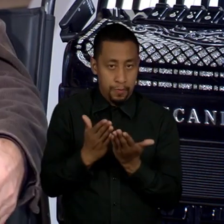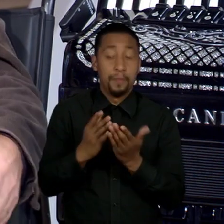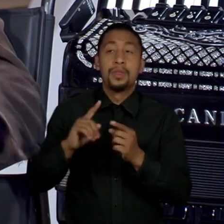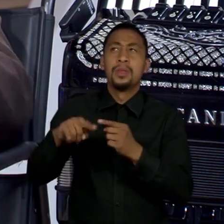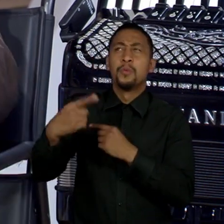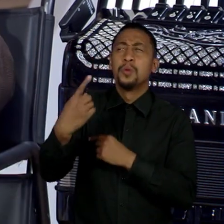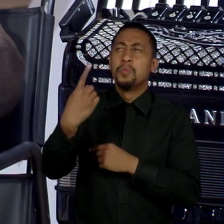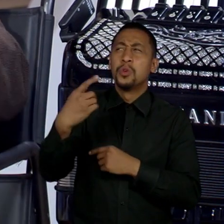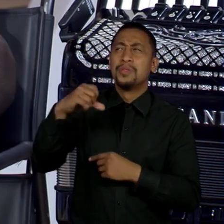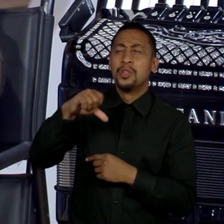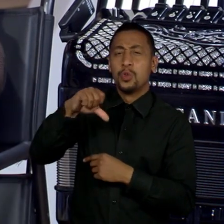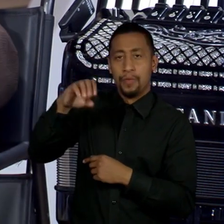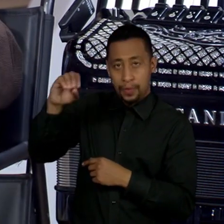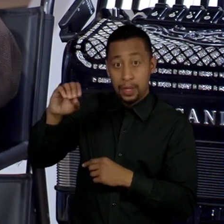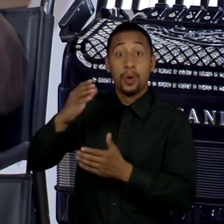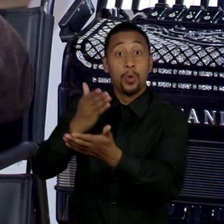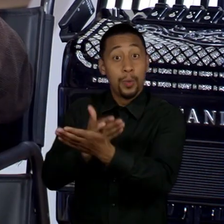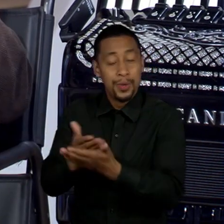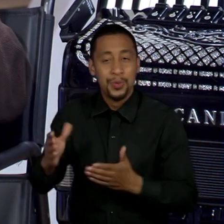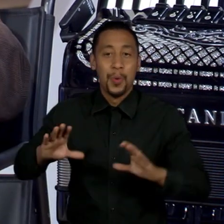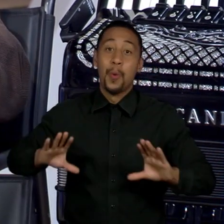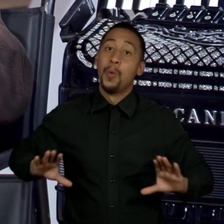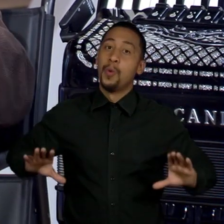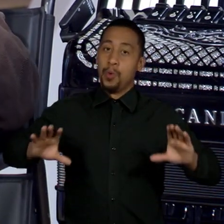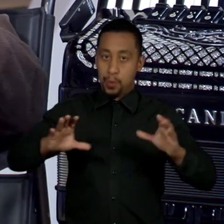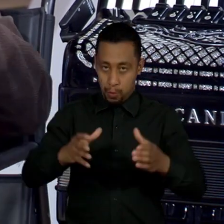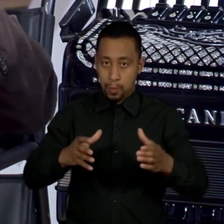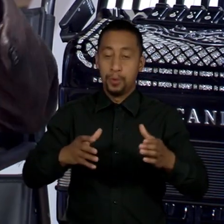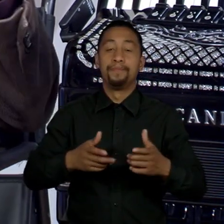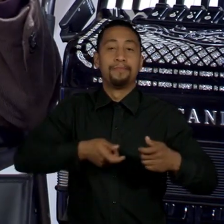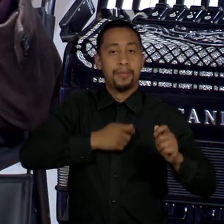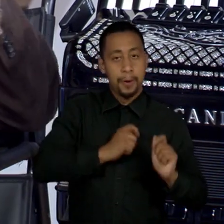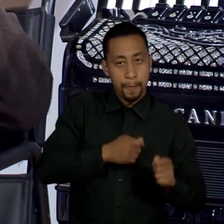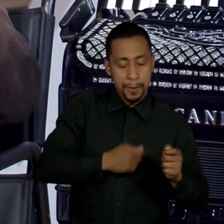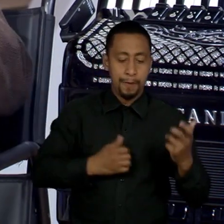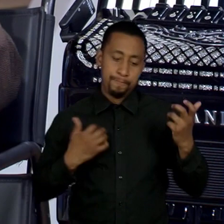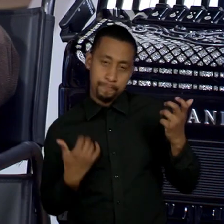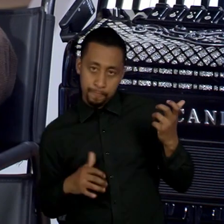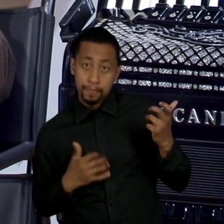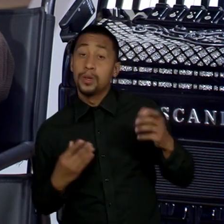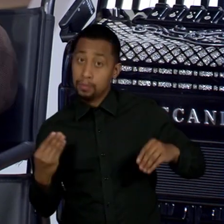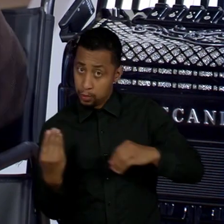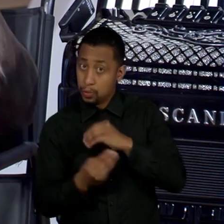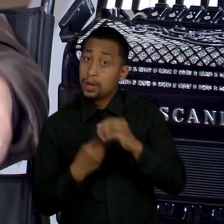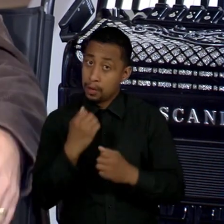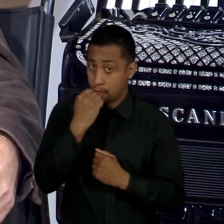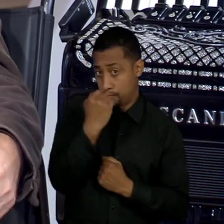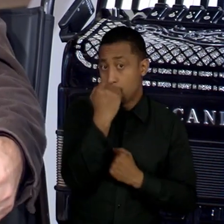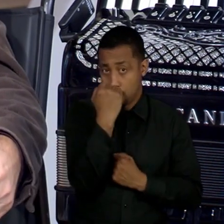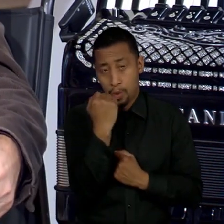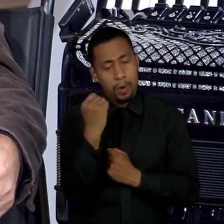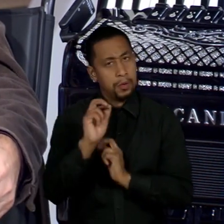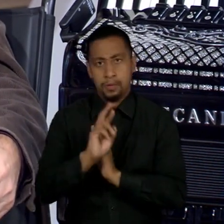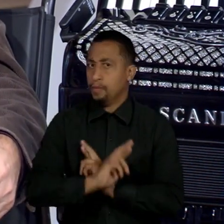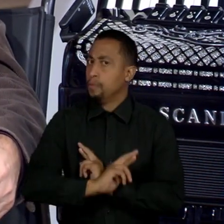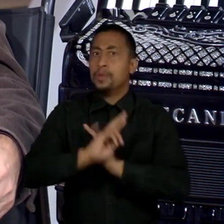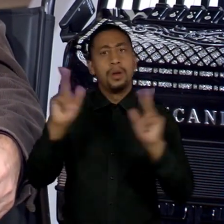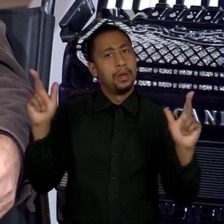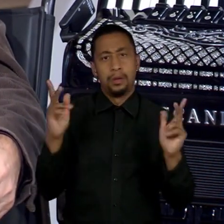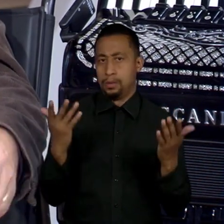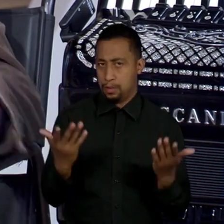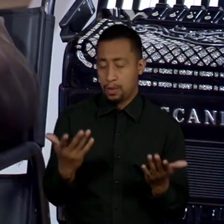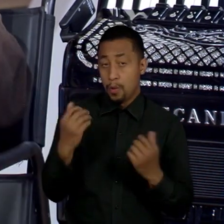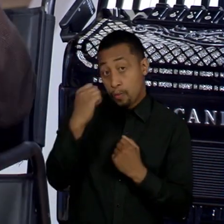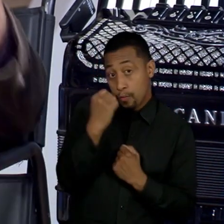né? É bom que se diga que o forró universitário de banda não tem nada a ver com os forrós que hoje, de alguns aí, que se apresentam